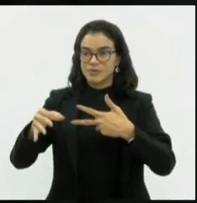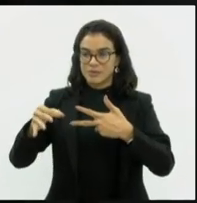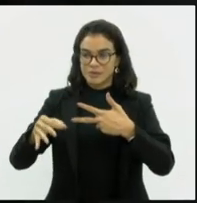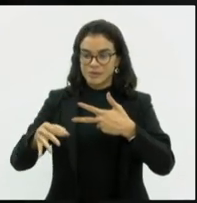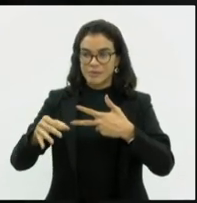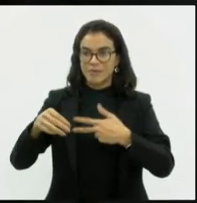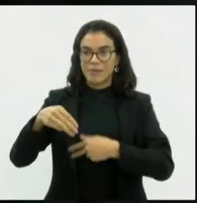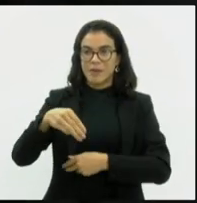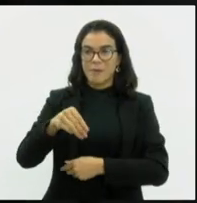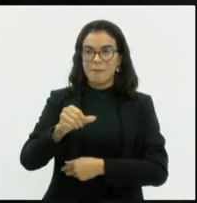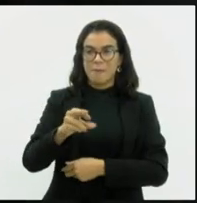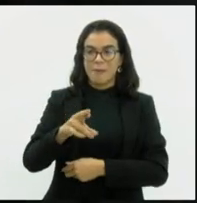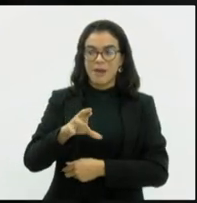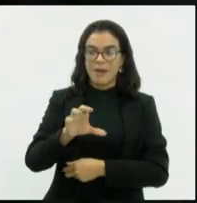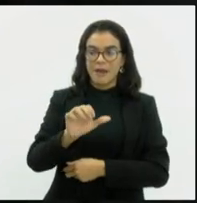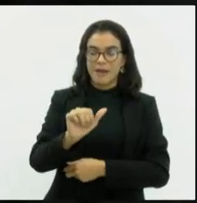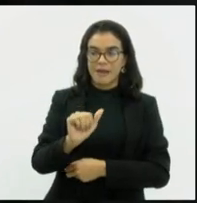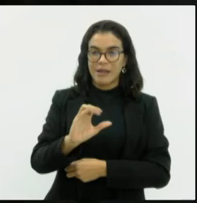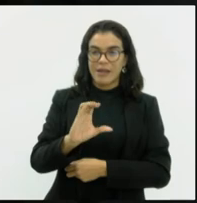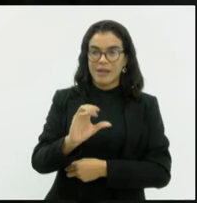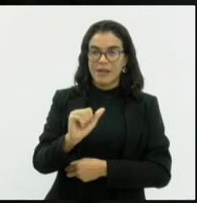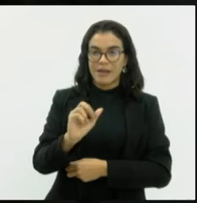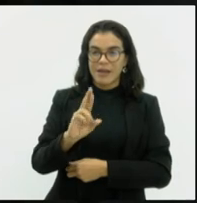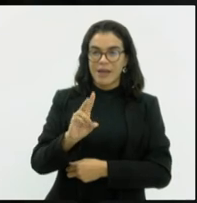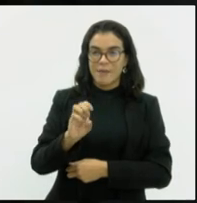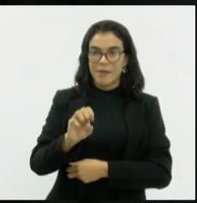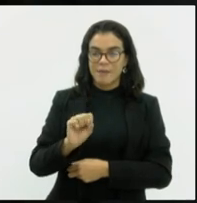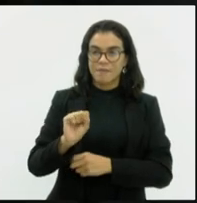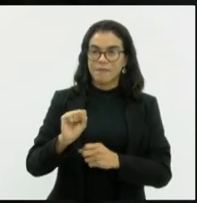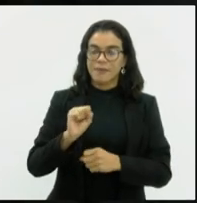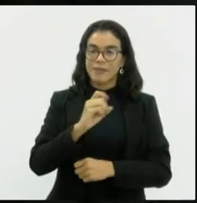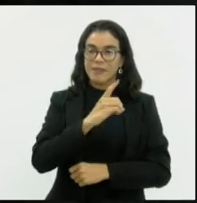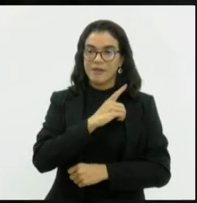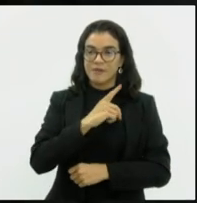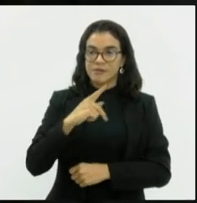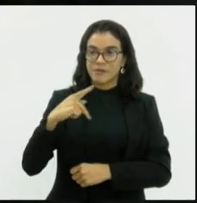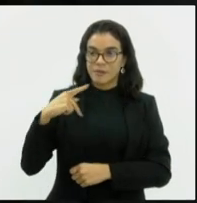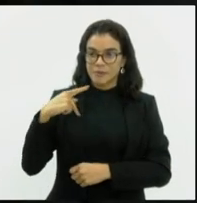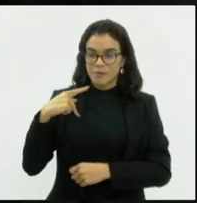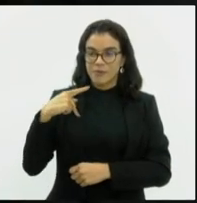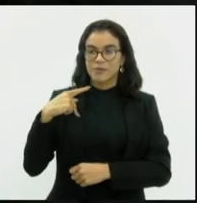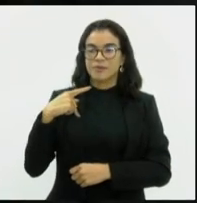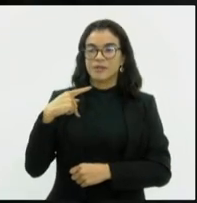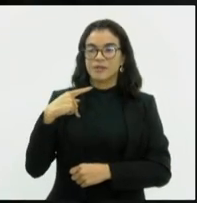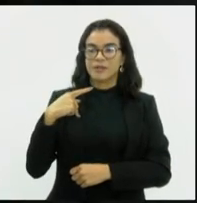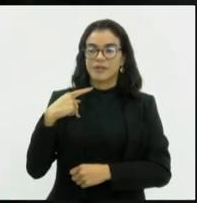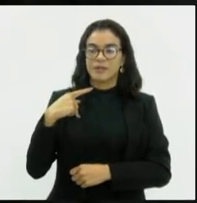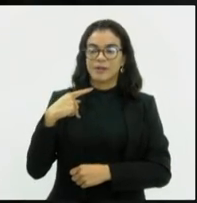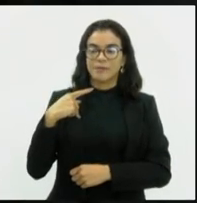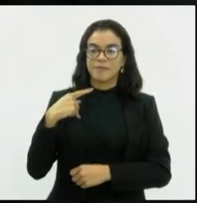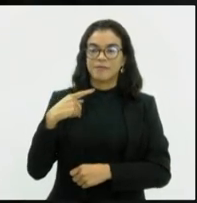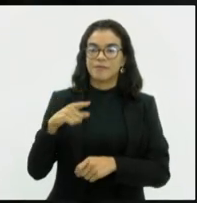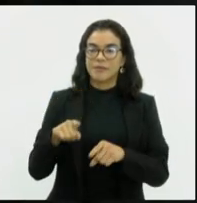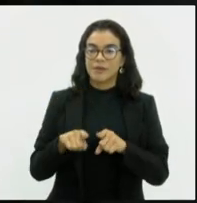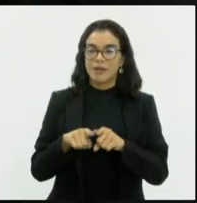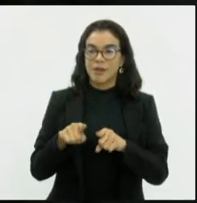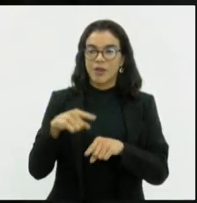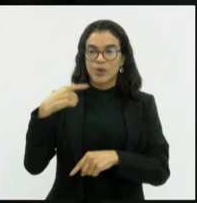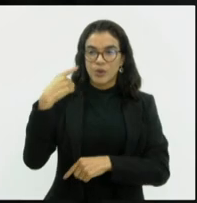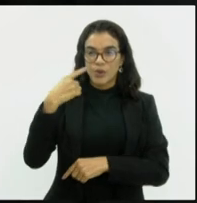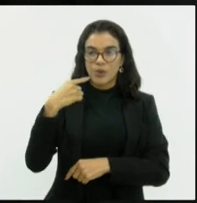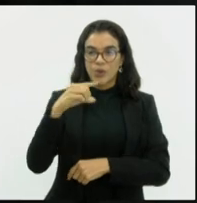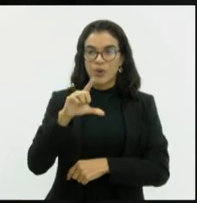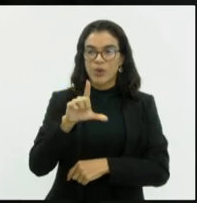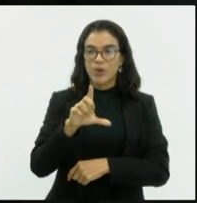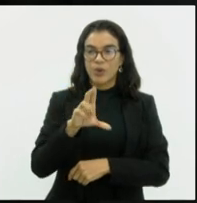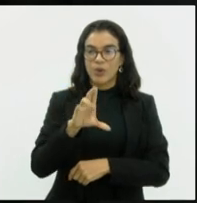Maria Carmen de Sá, defensora pública e assessora parlamentar, tá? O doutor Luciano